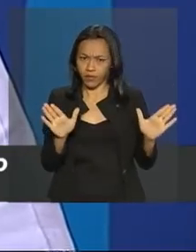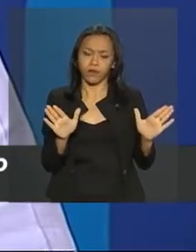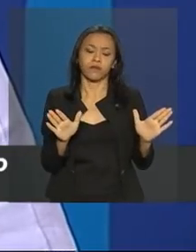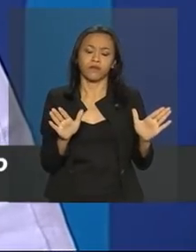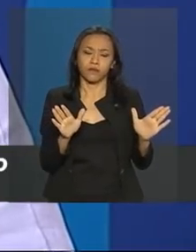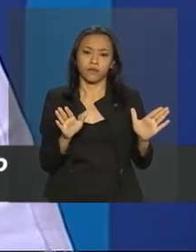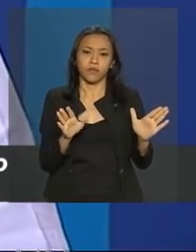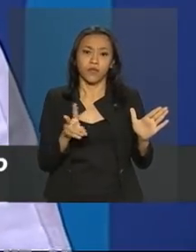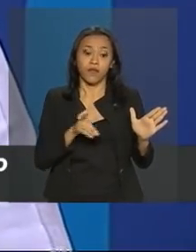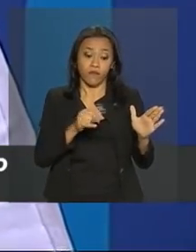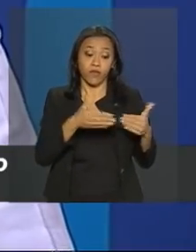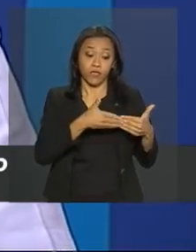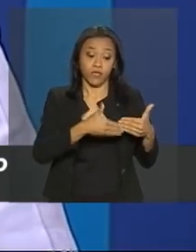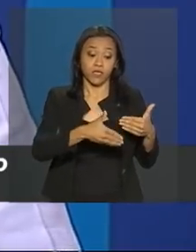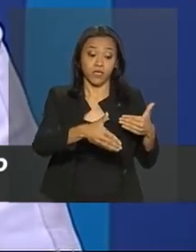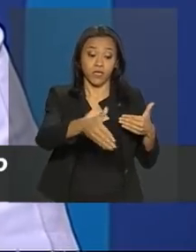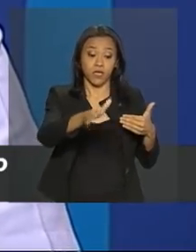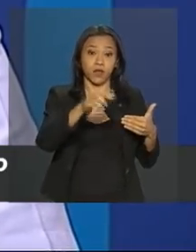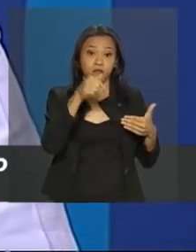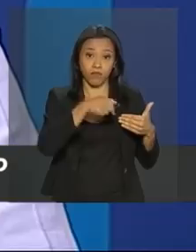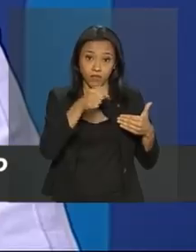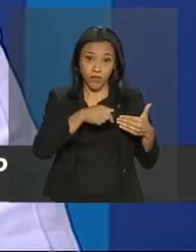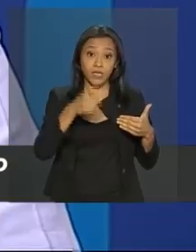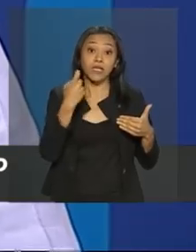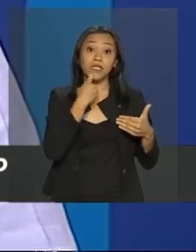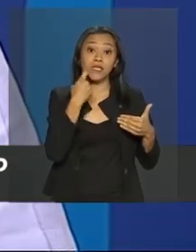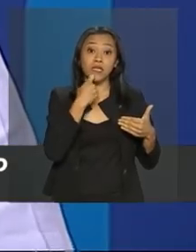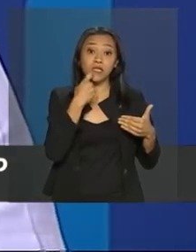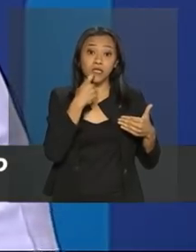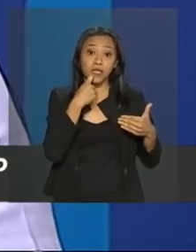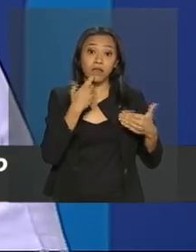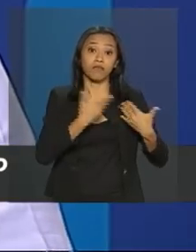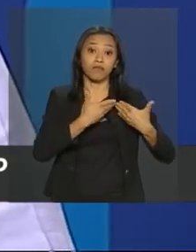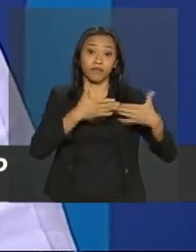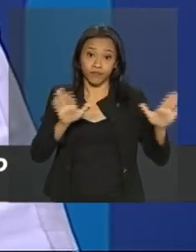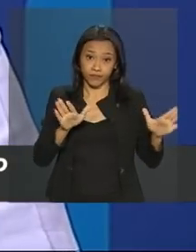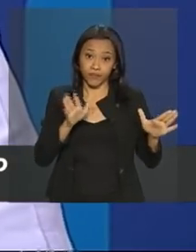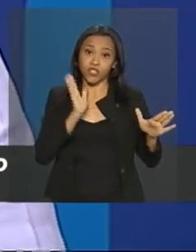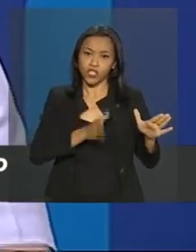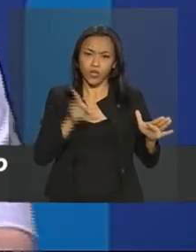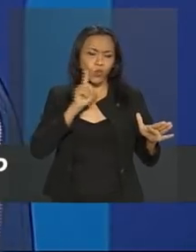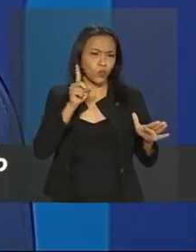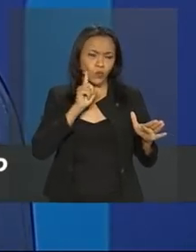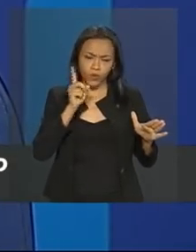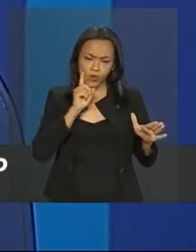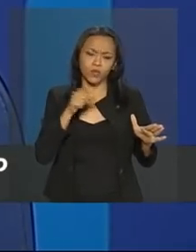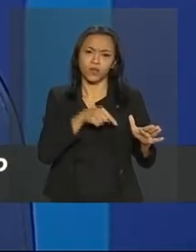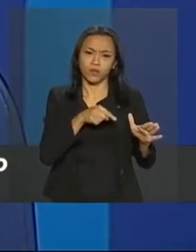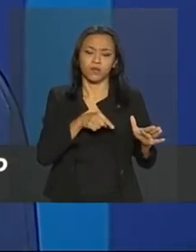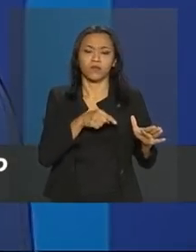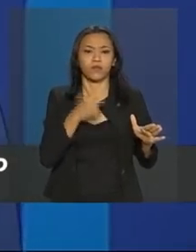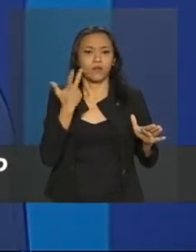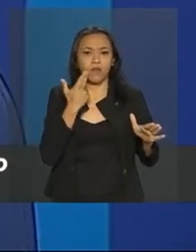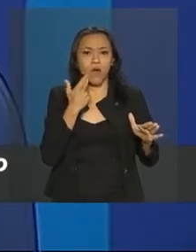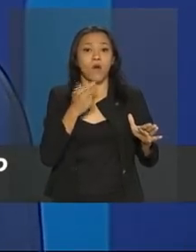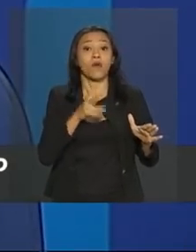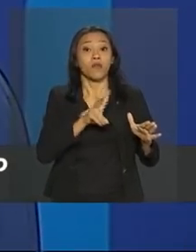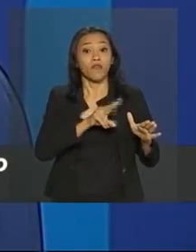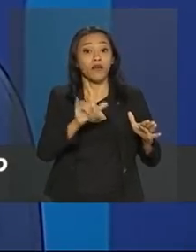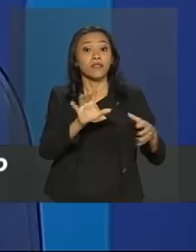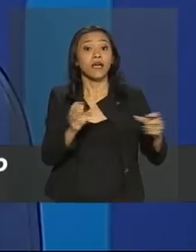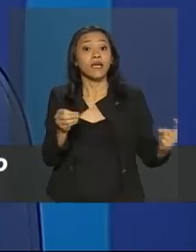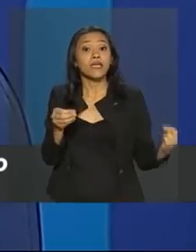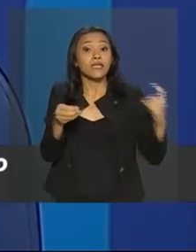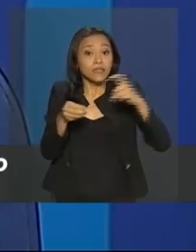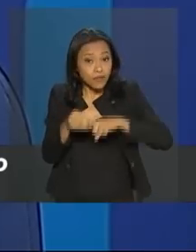inaugurado para fingir e nem na sexta feira o centro já existe e funciona todos os dias e também estará integrada ao